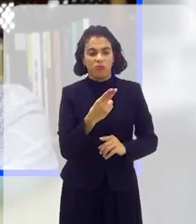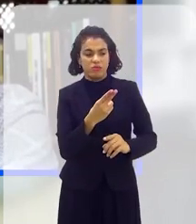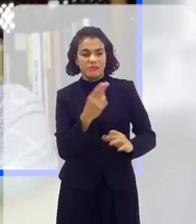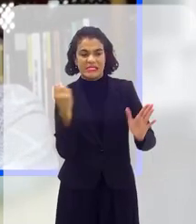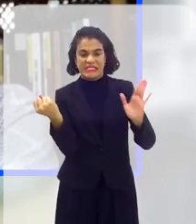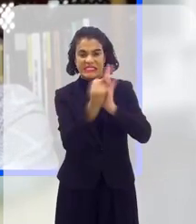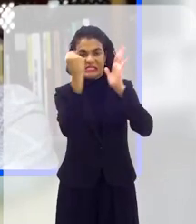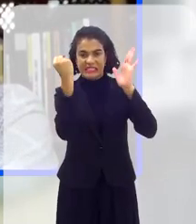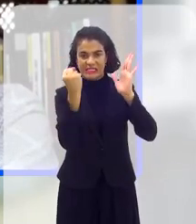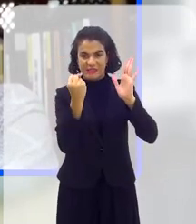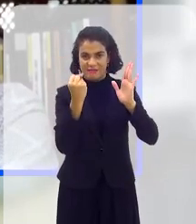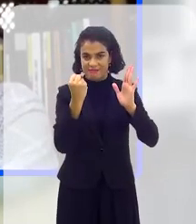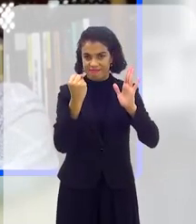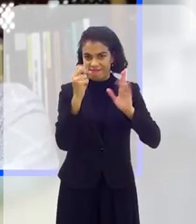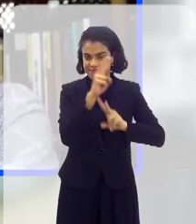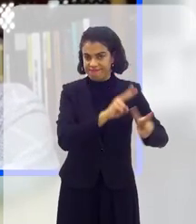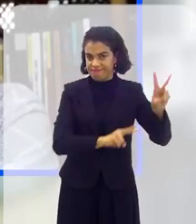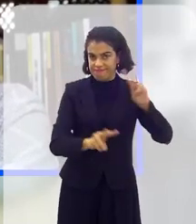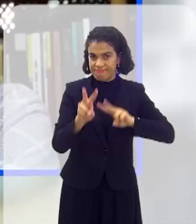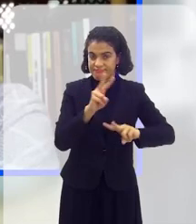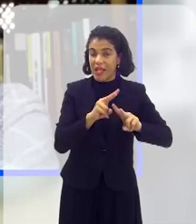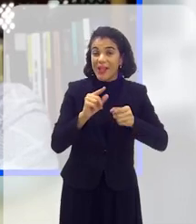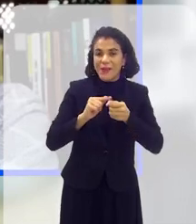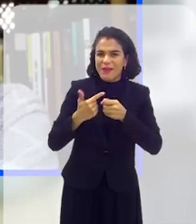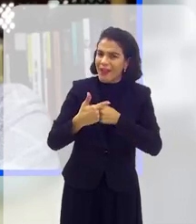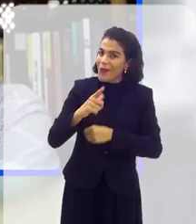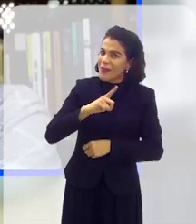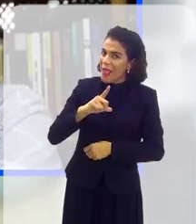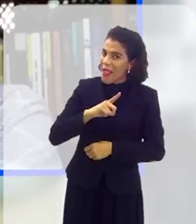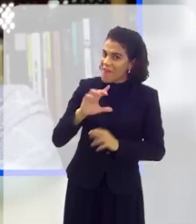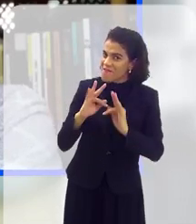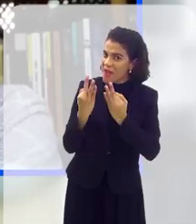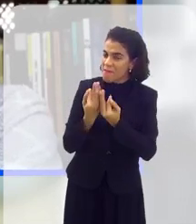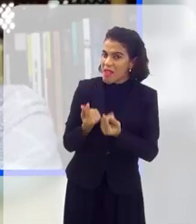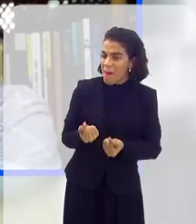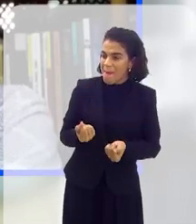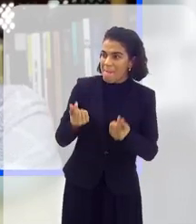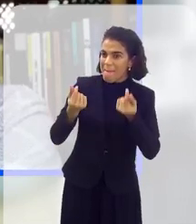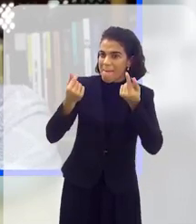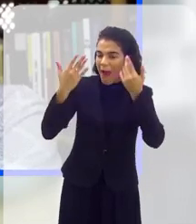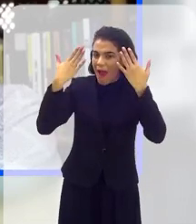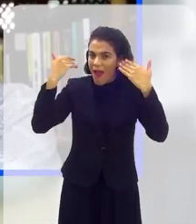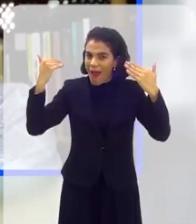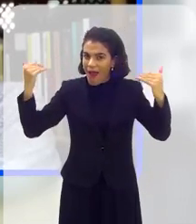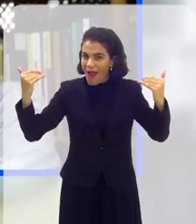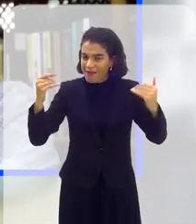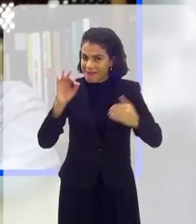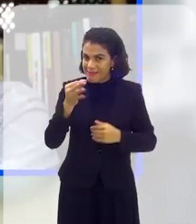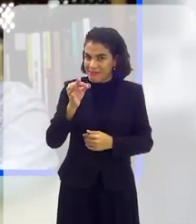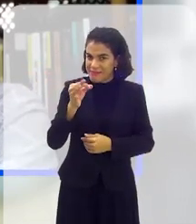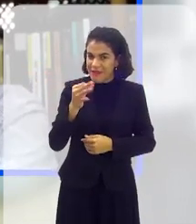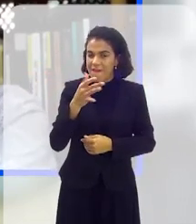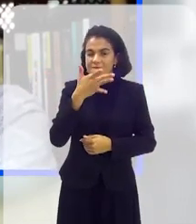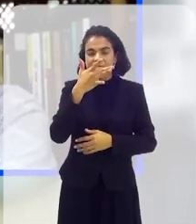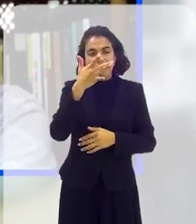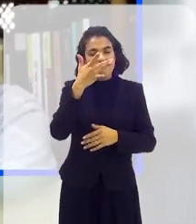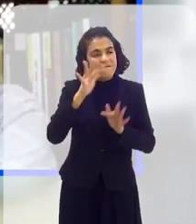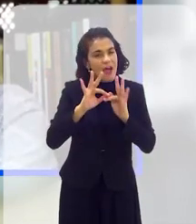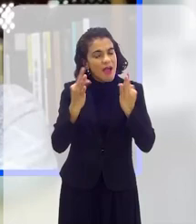maneira muito estereotipada, né? E o E interior tem também muito dessas famílias poderosas também, né, Ricardo?